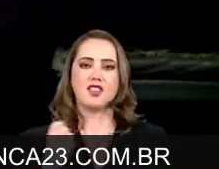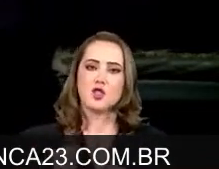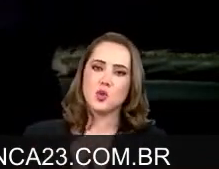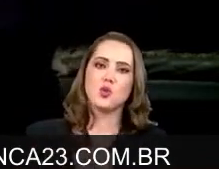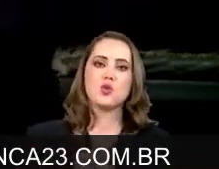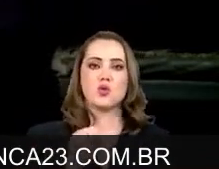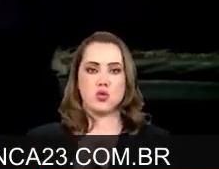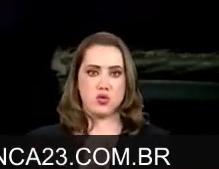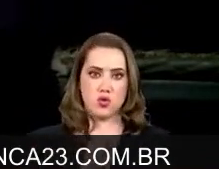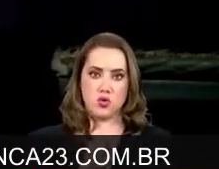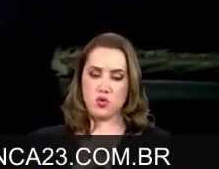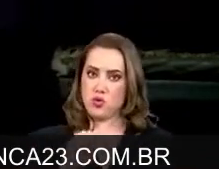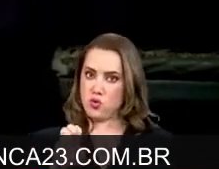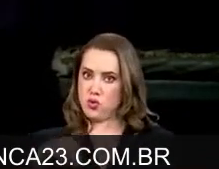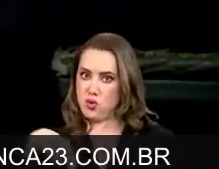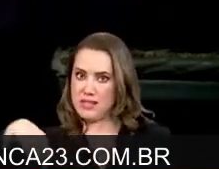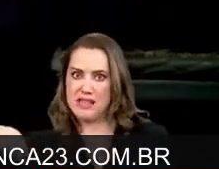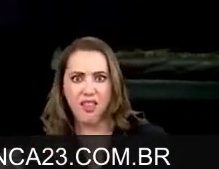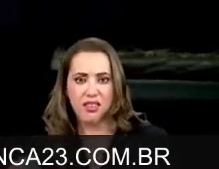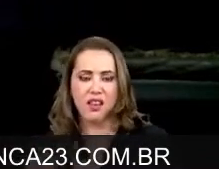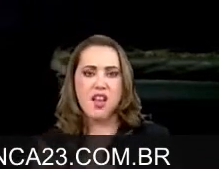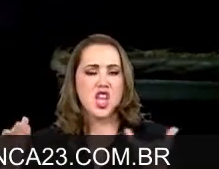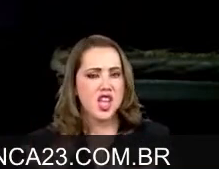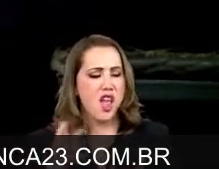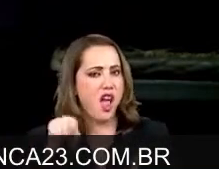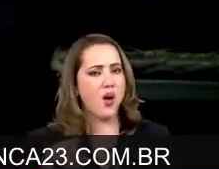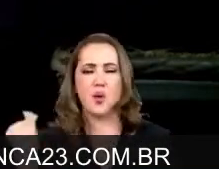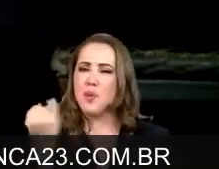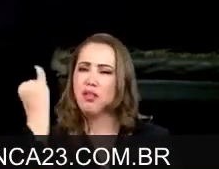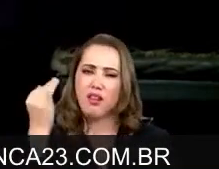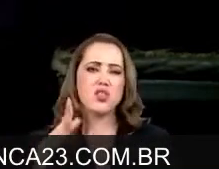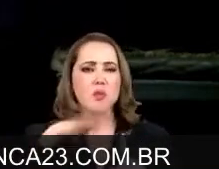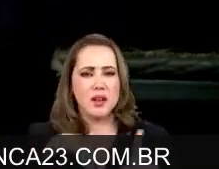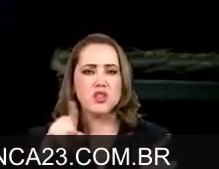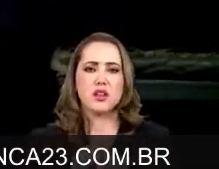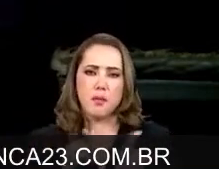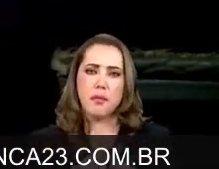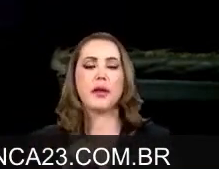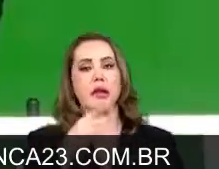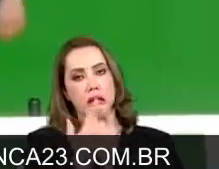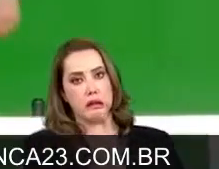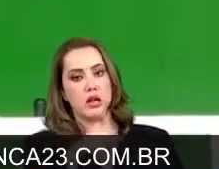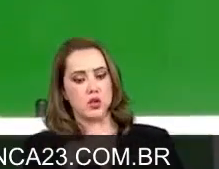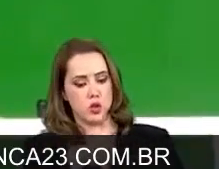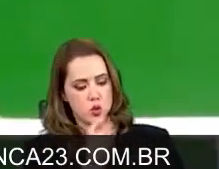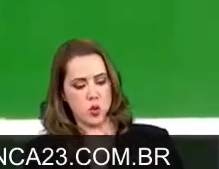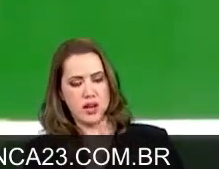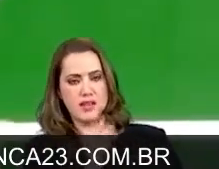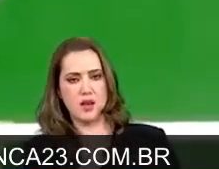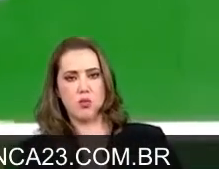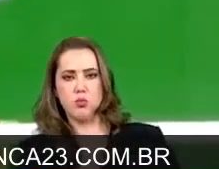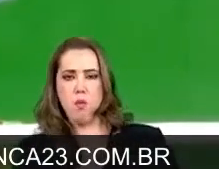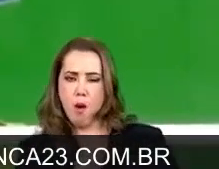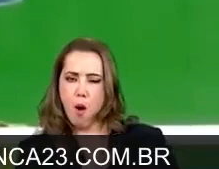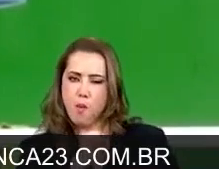Ayrton, né? Então é mais que merecida, ele é um grande brasileiro e faz o coração da gente aquecer e bater